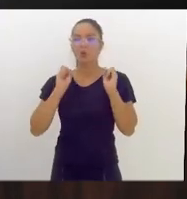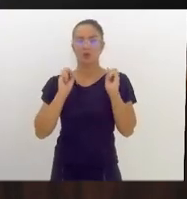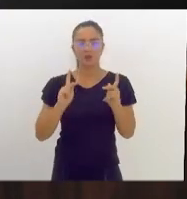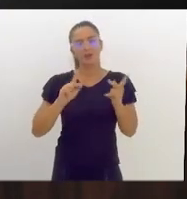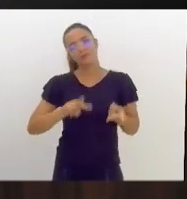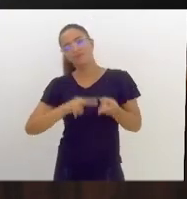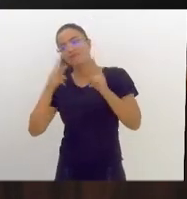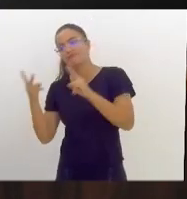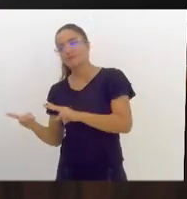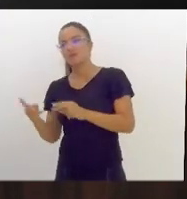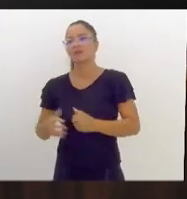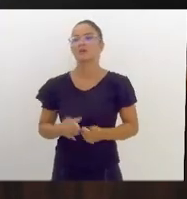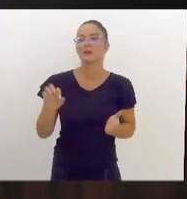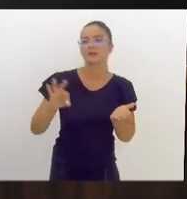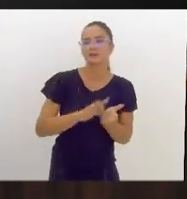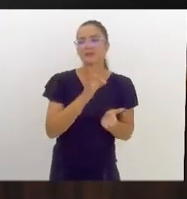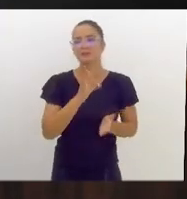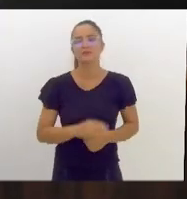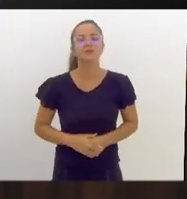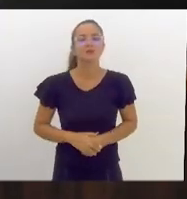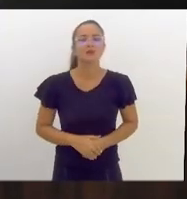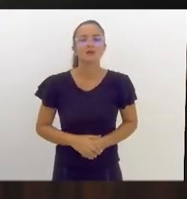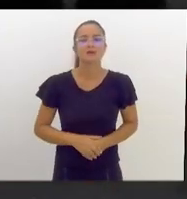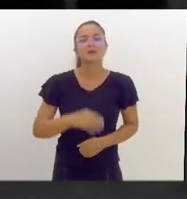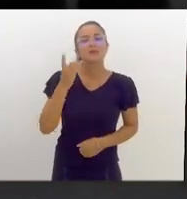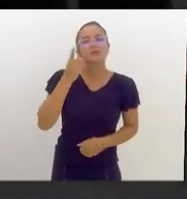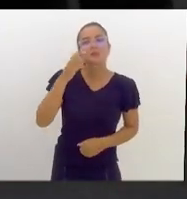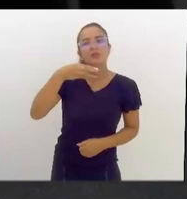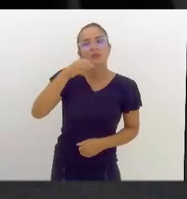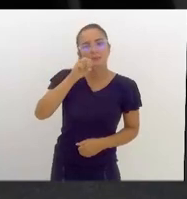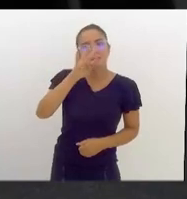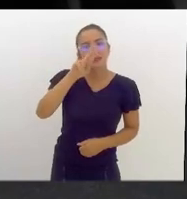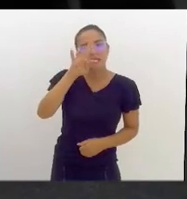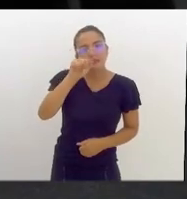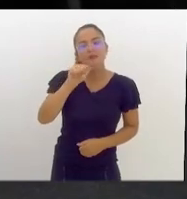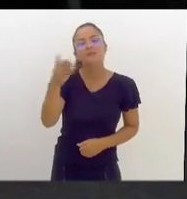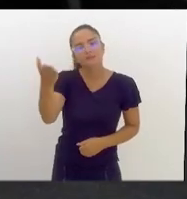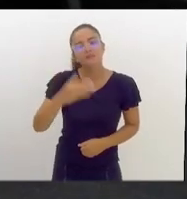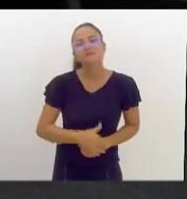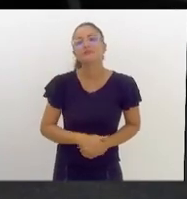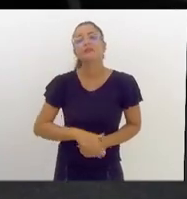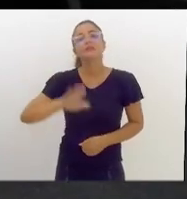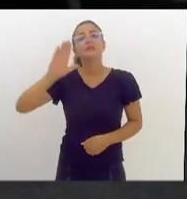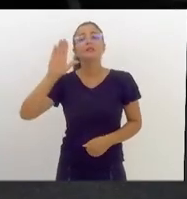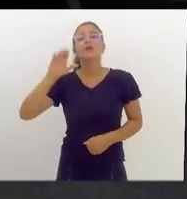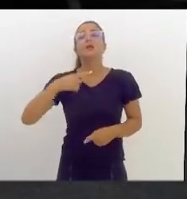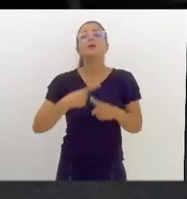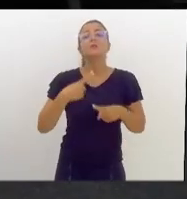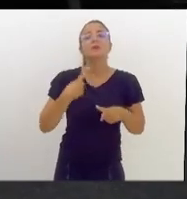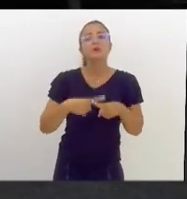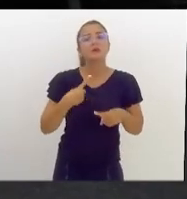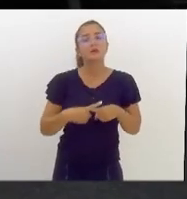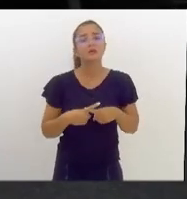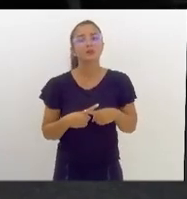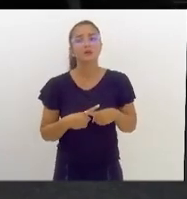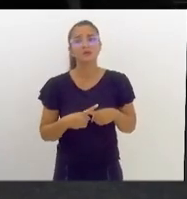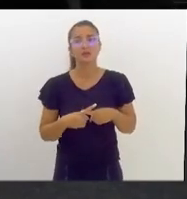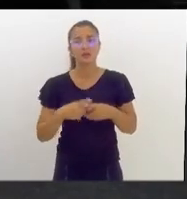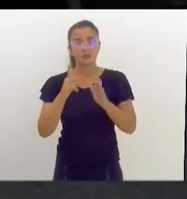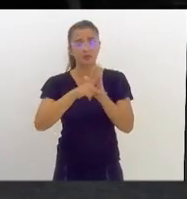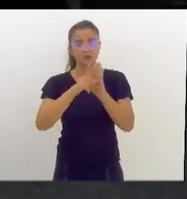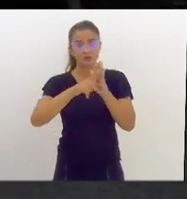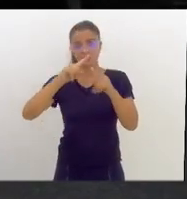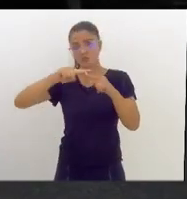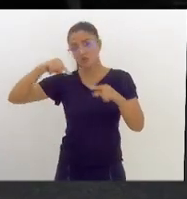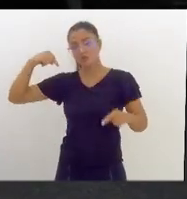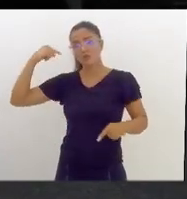vai autógrafo. Deputada Marta Rocha. Presidente, eu queria fazer uma questão de ordem relativa ao próximo